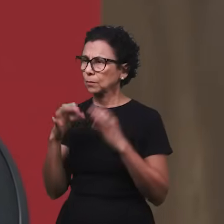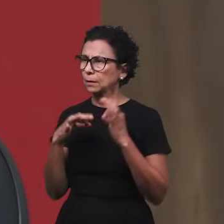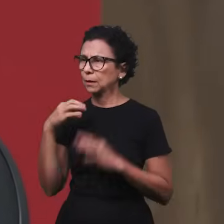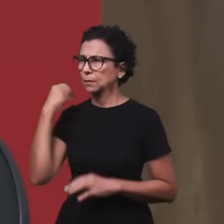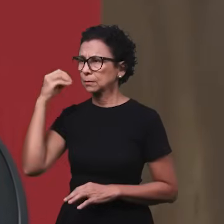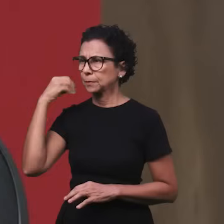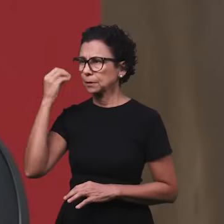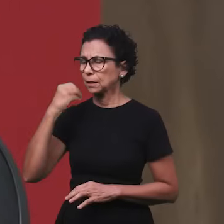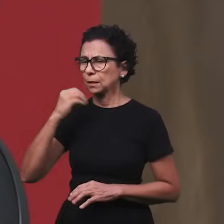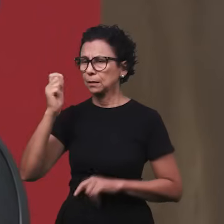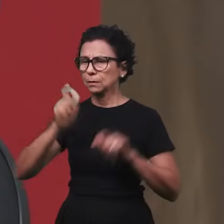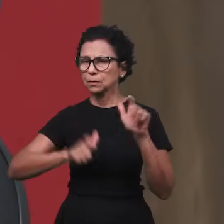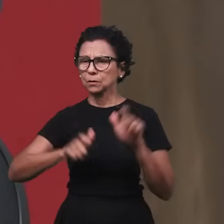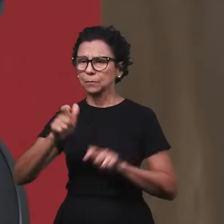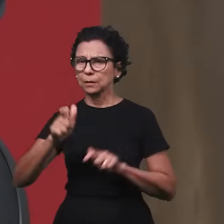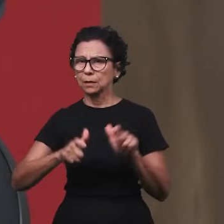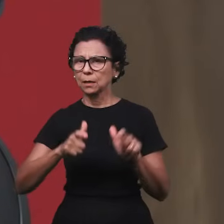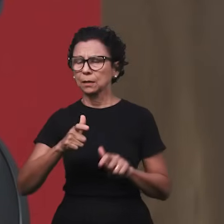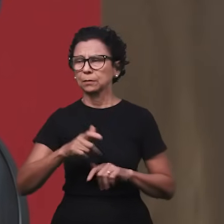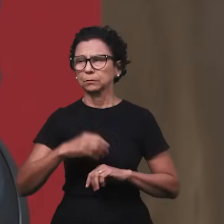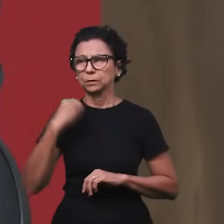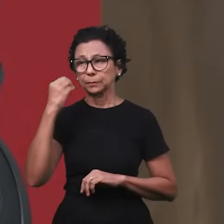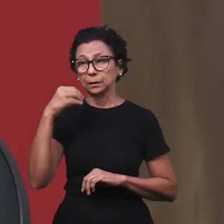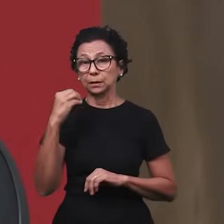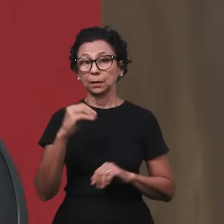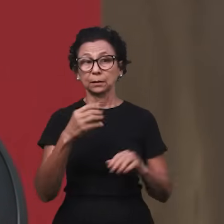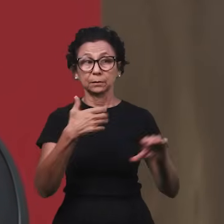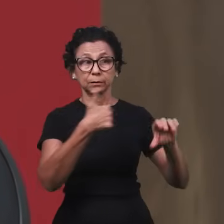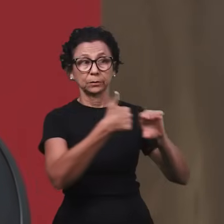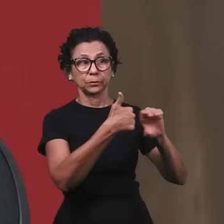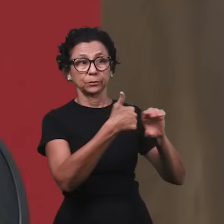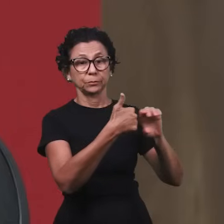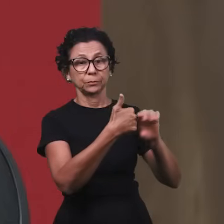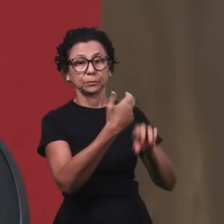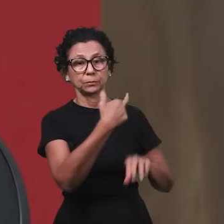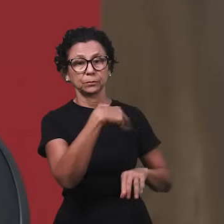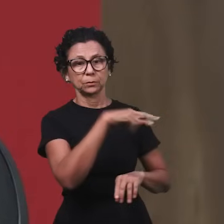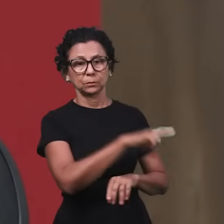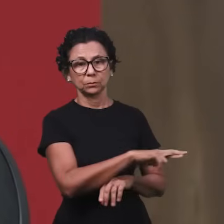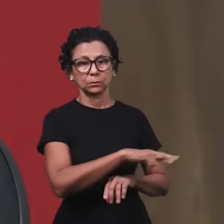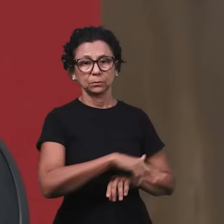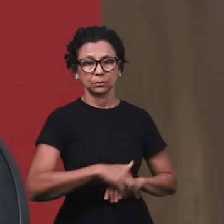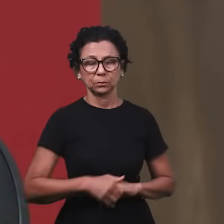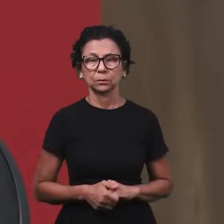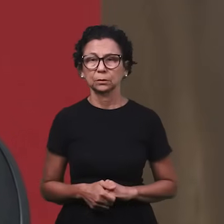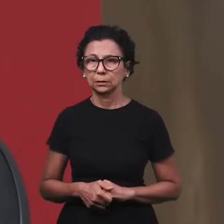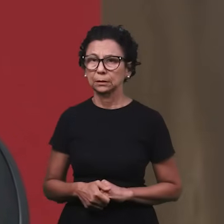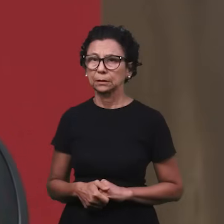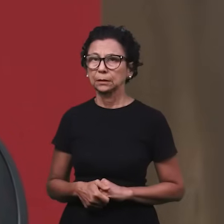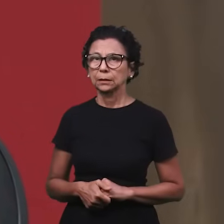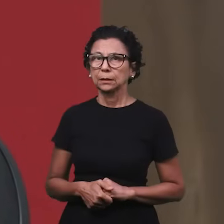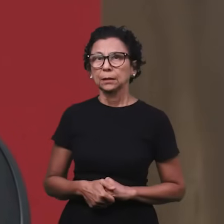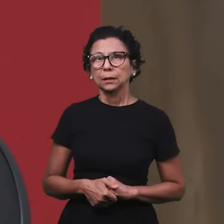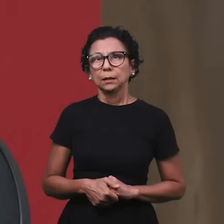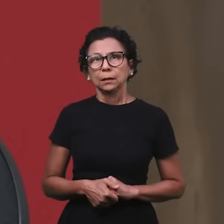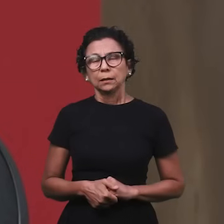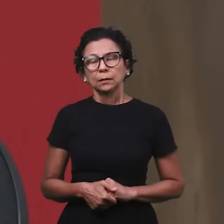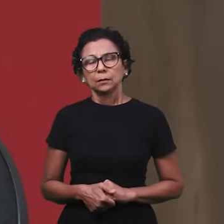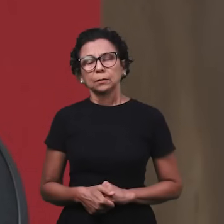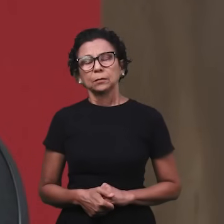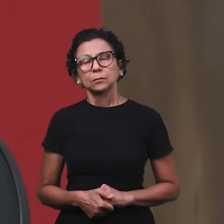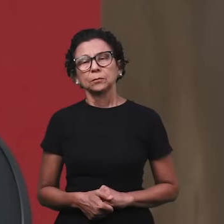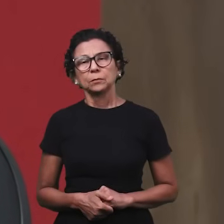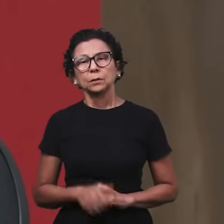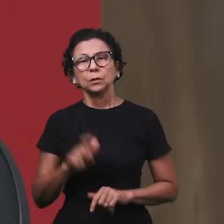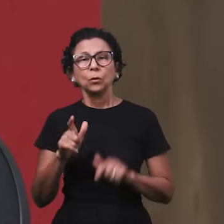um relativismo aí fora, no cristianismo que está aí, deturpado, mas que conheceram, né, esse evangelho, conheceram